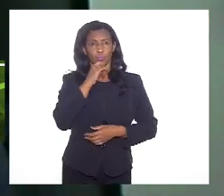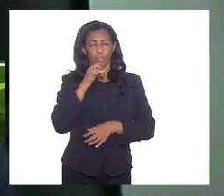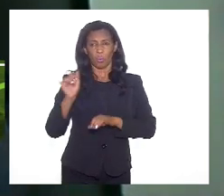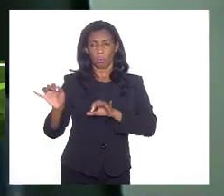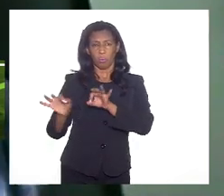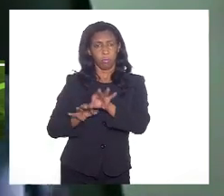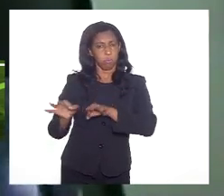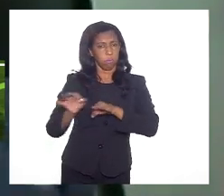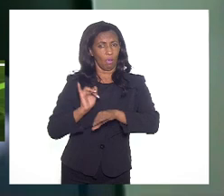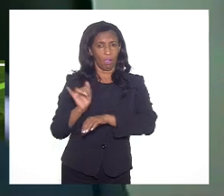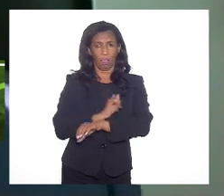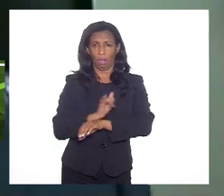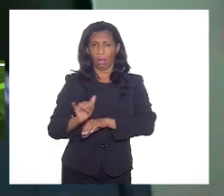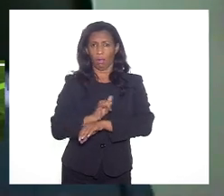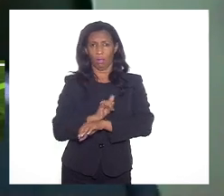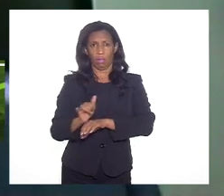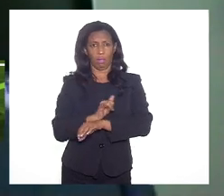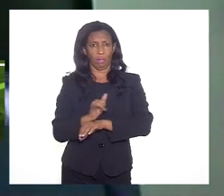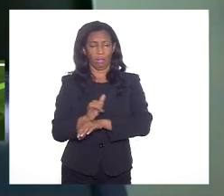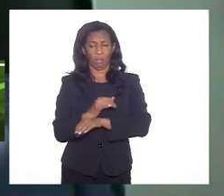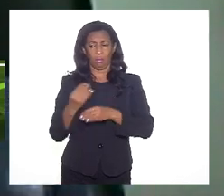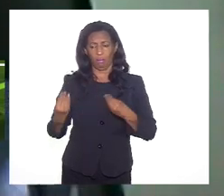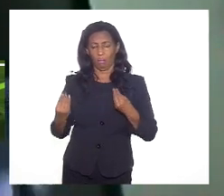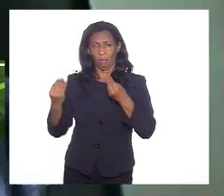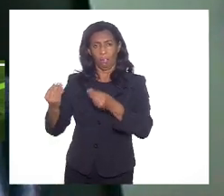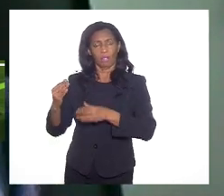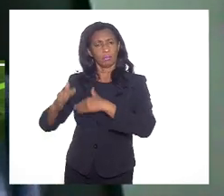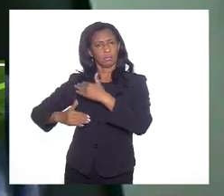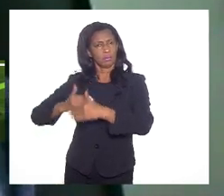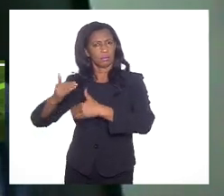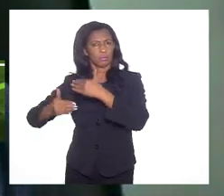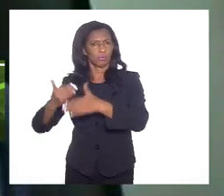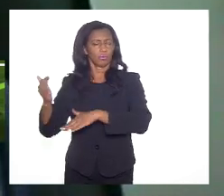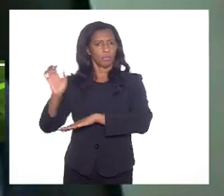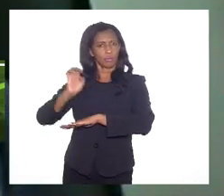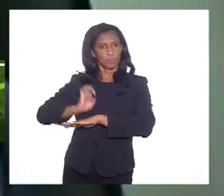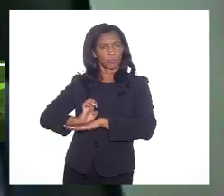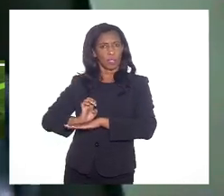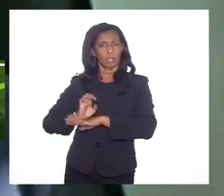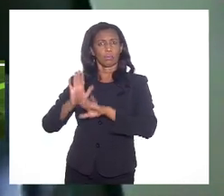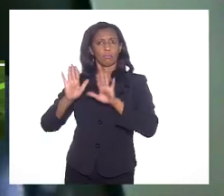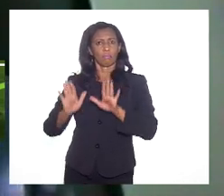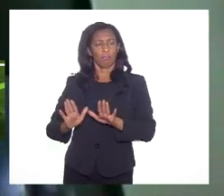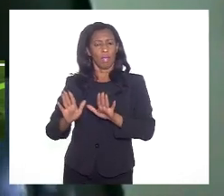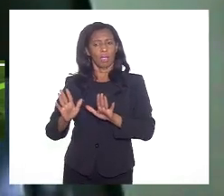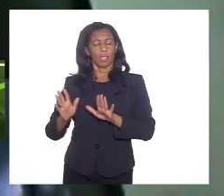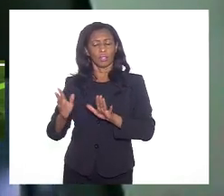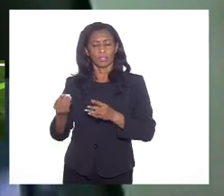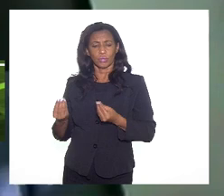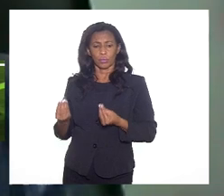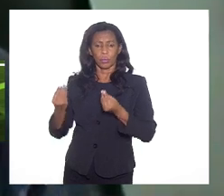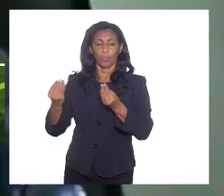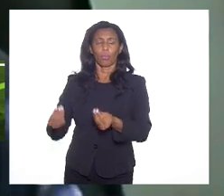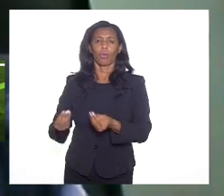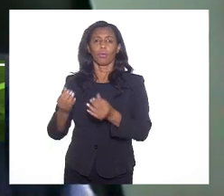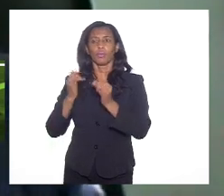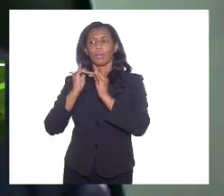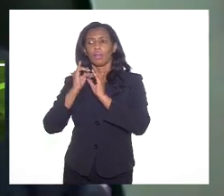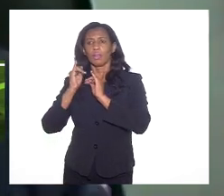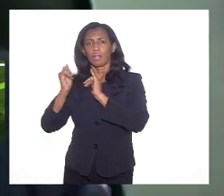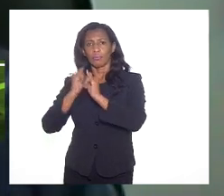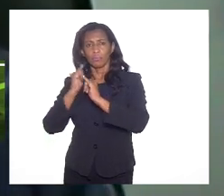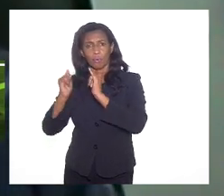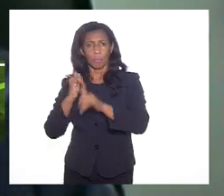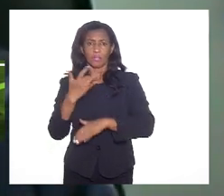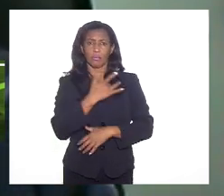planejamento estratégico que pretende ser desenvolvido pelo Estado, mas compulsando os dados tanto da educação